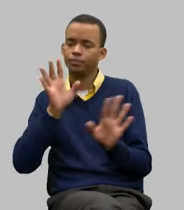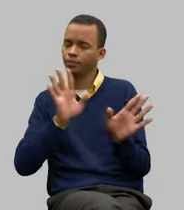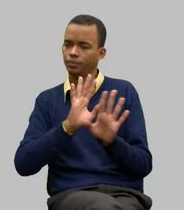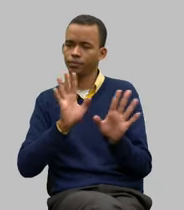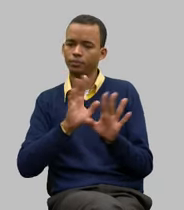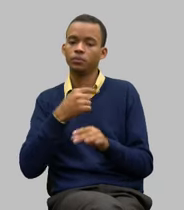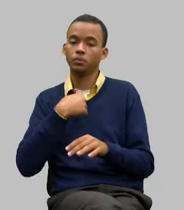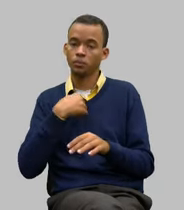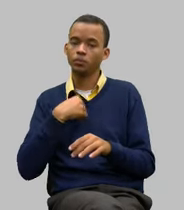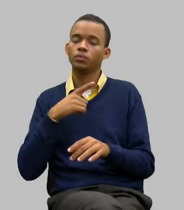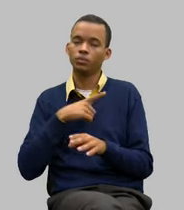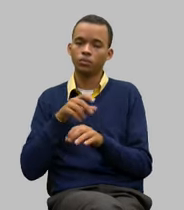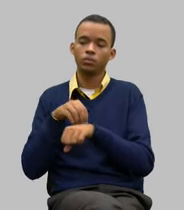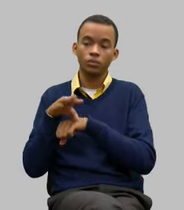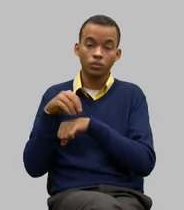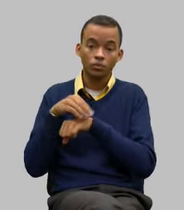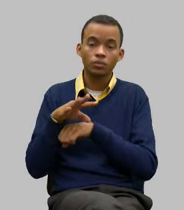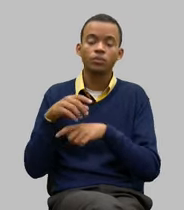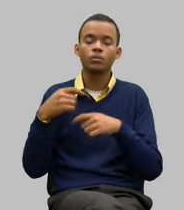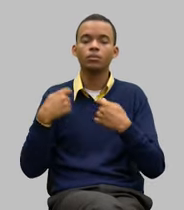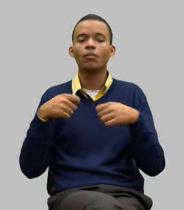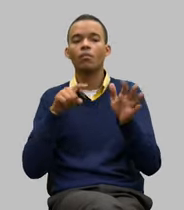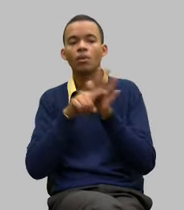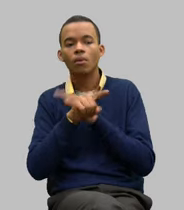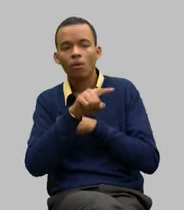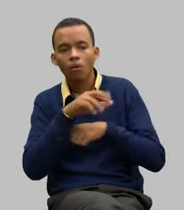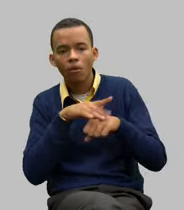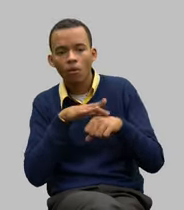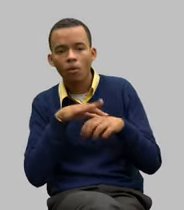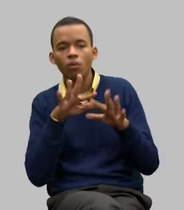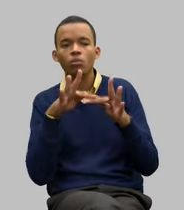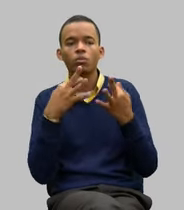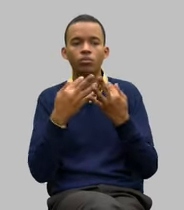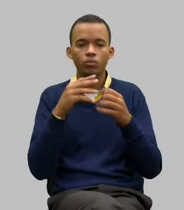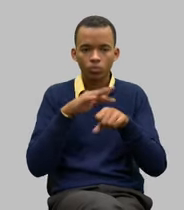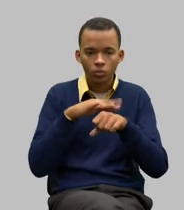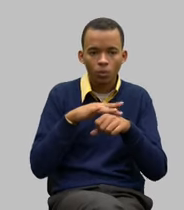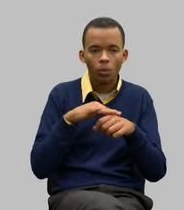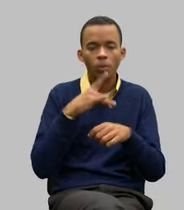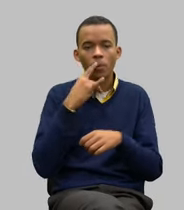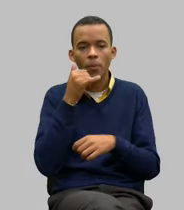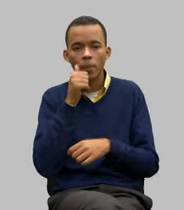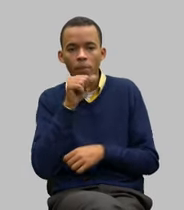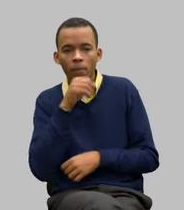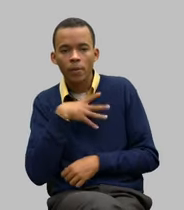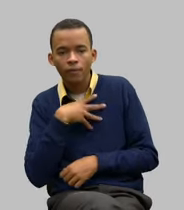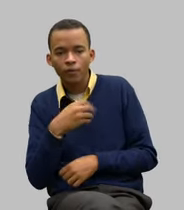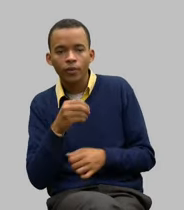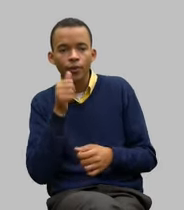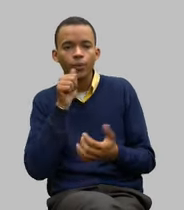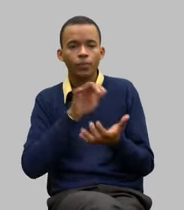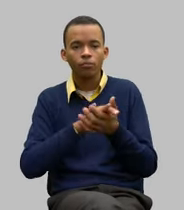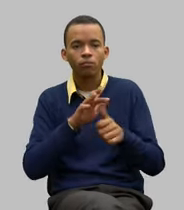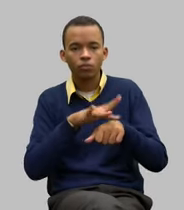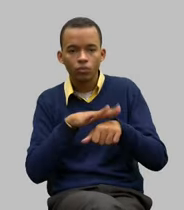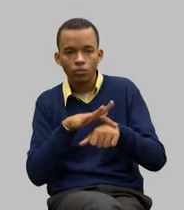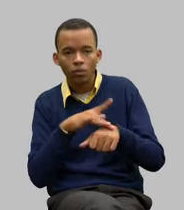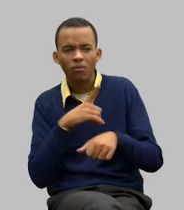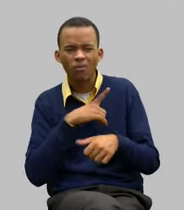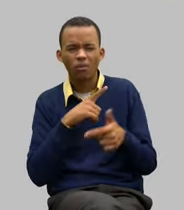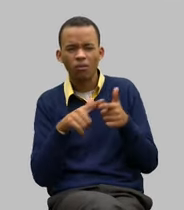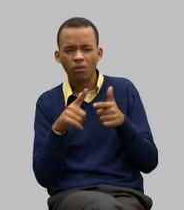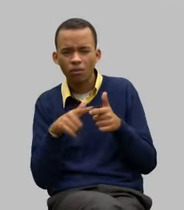olha busca aí tem algum problema de doença na família é o pai é a mãe é o filho é a esposa que são